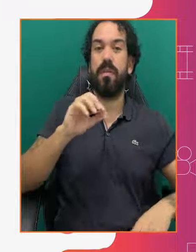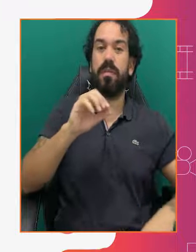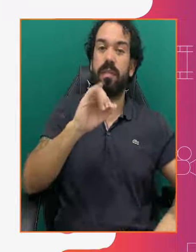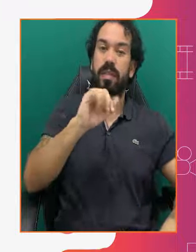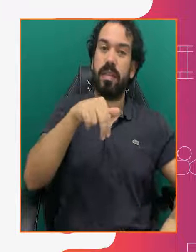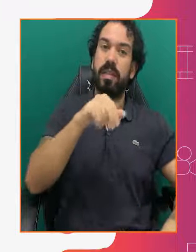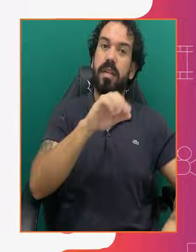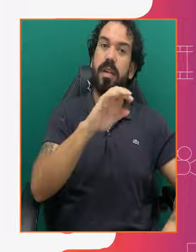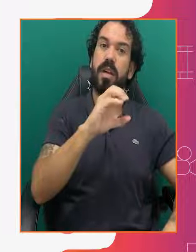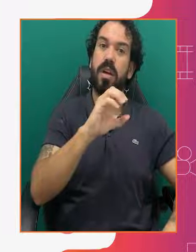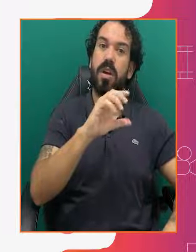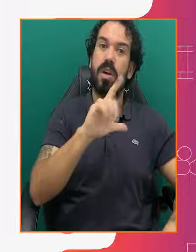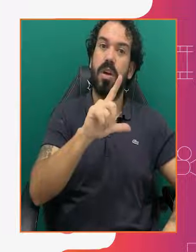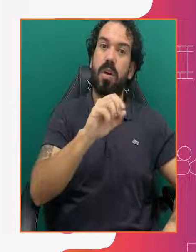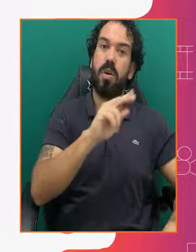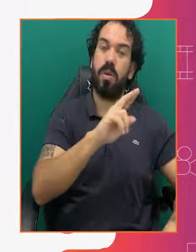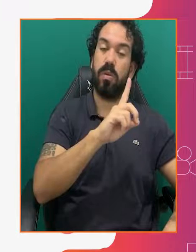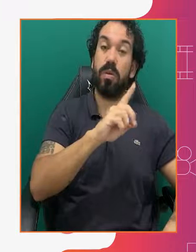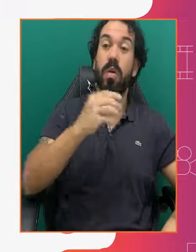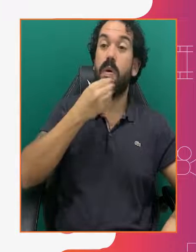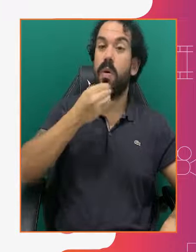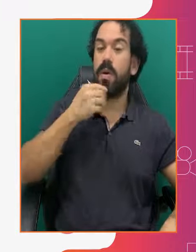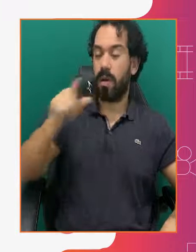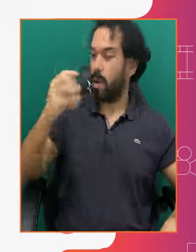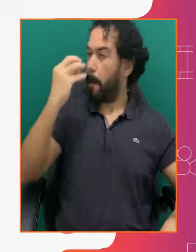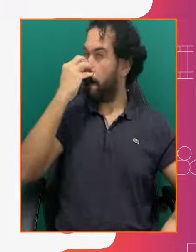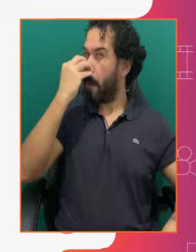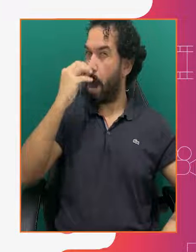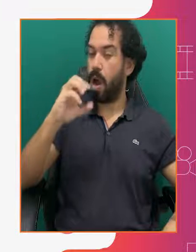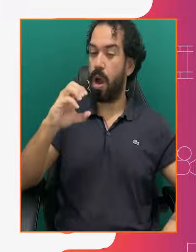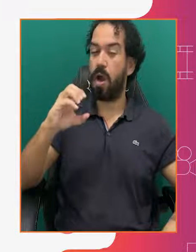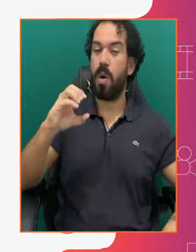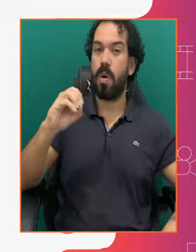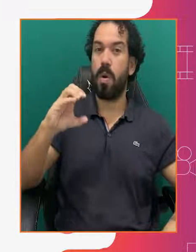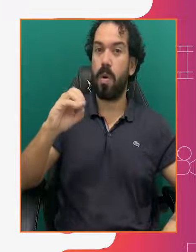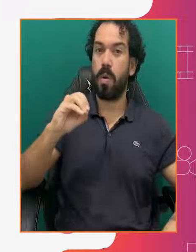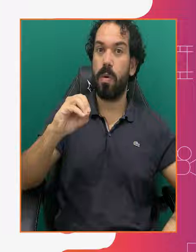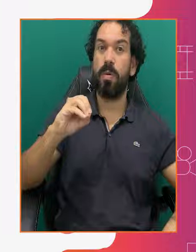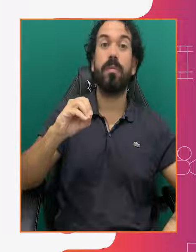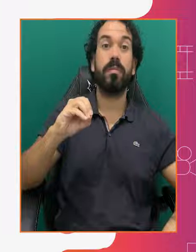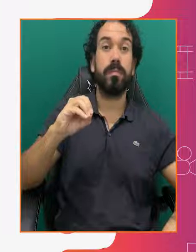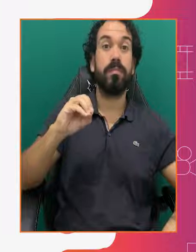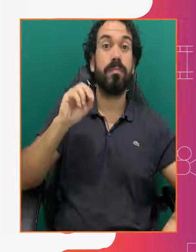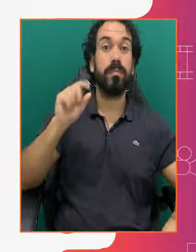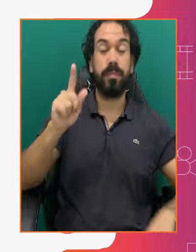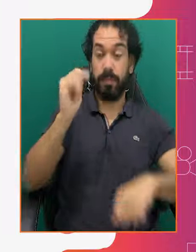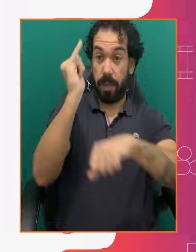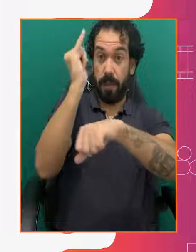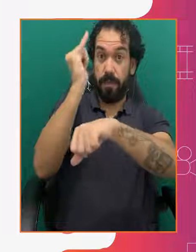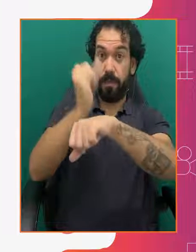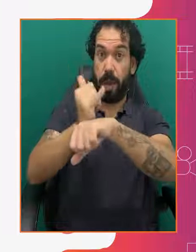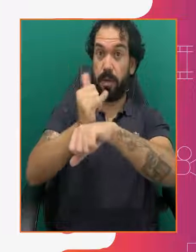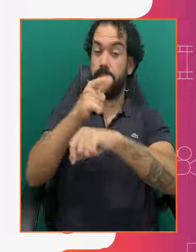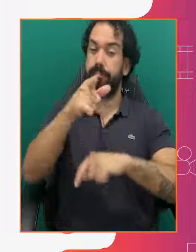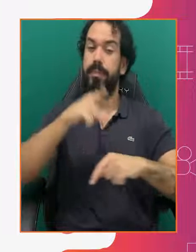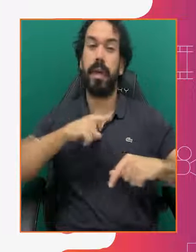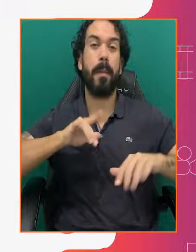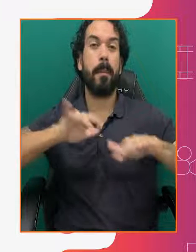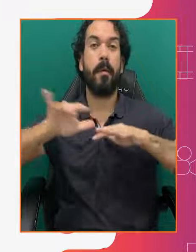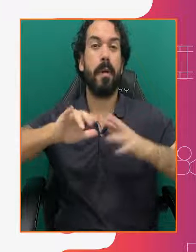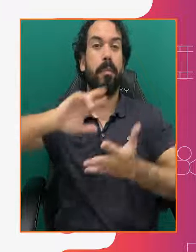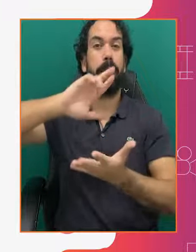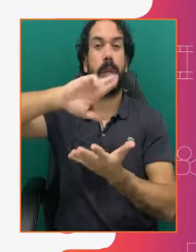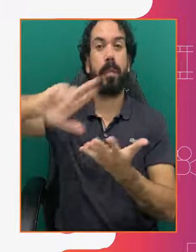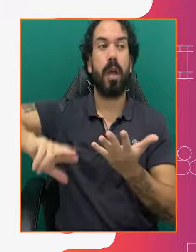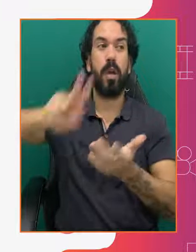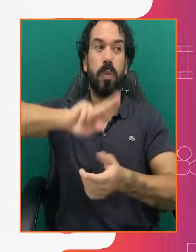Inkwell. Nesse desenho, Coco, o palhaço, era Dave, e ele era filmado fazendo